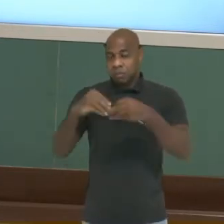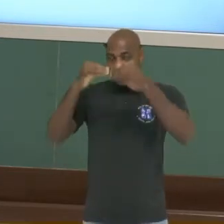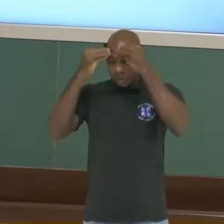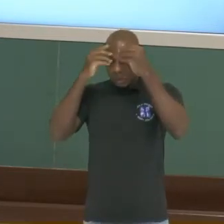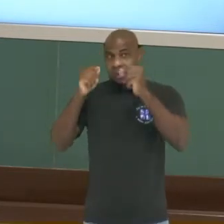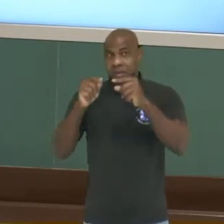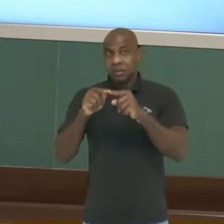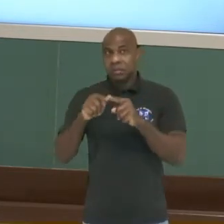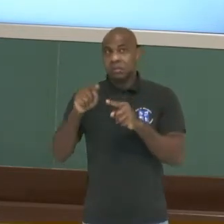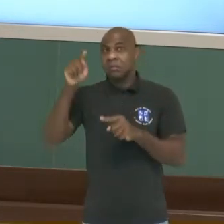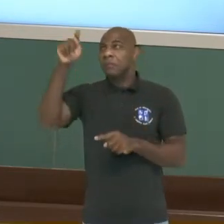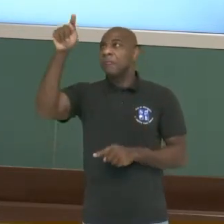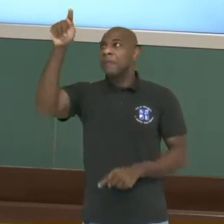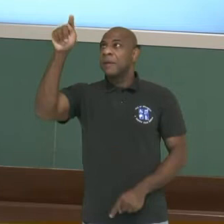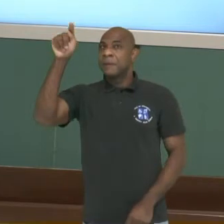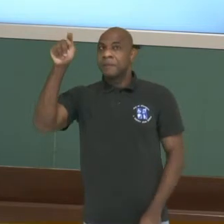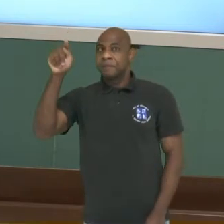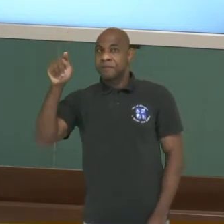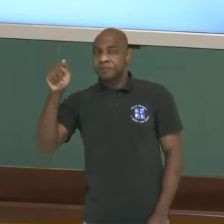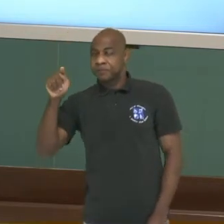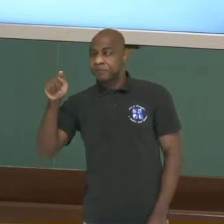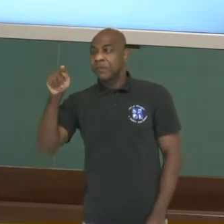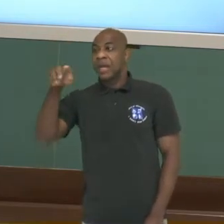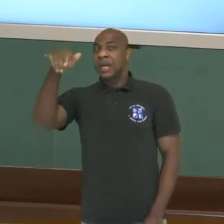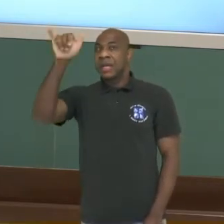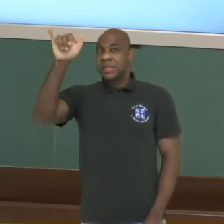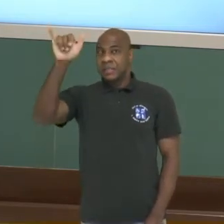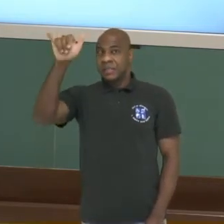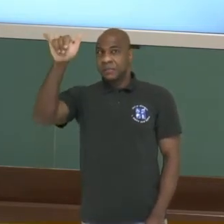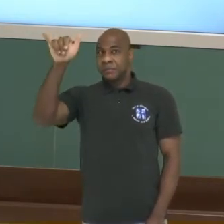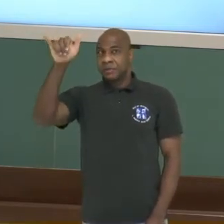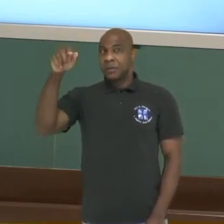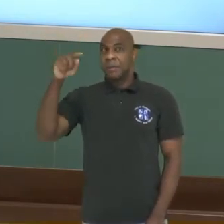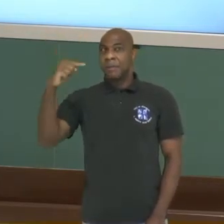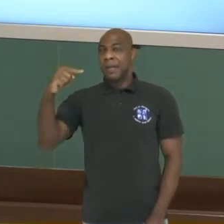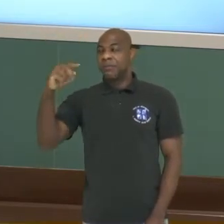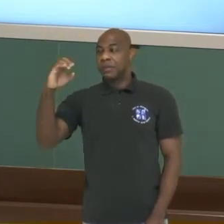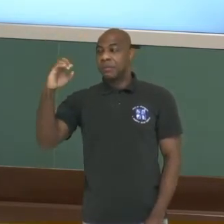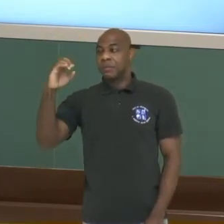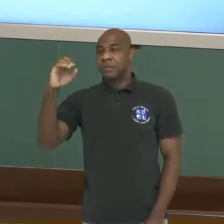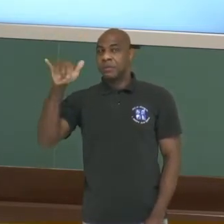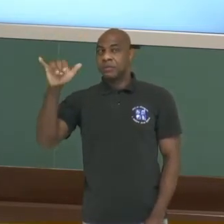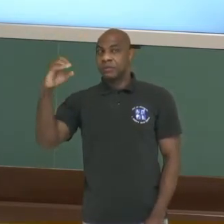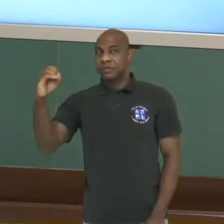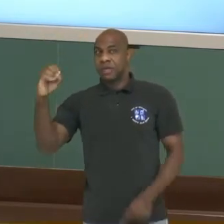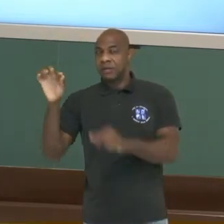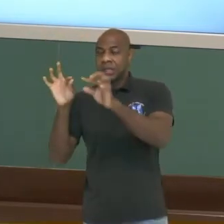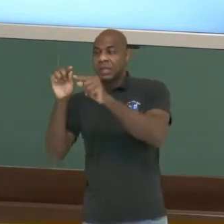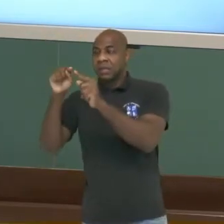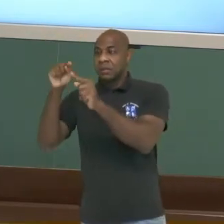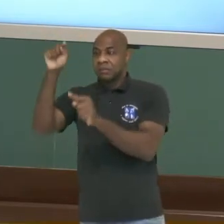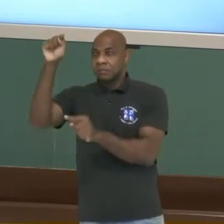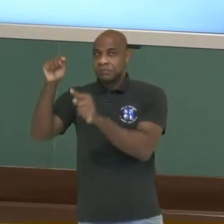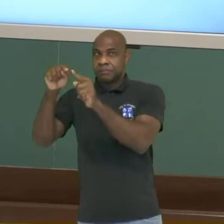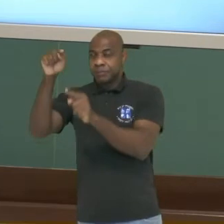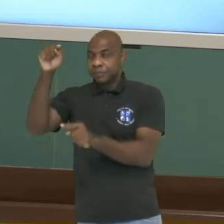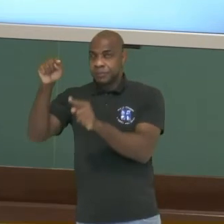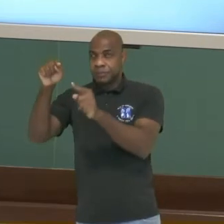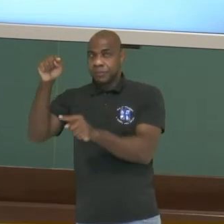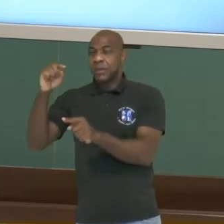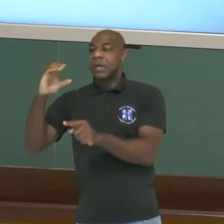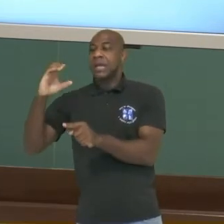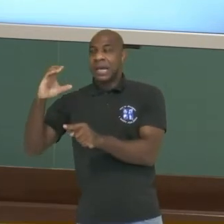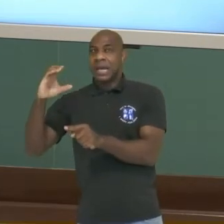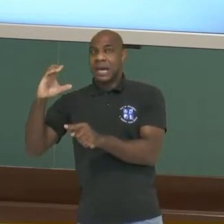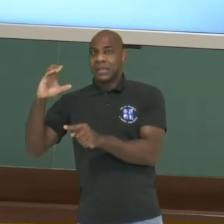ser daqui. Y menos o y0 vai ser essa distância aqui, que é o nosso cateto